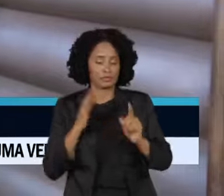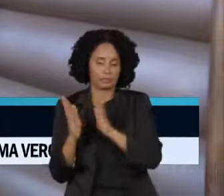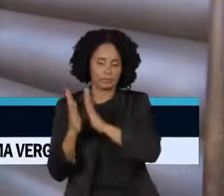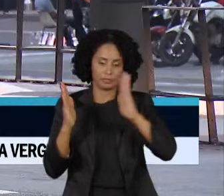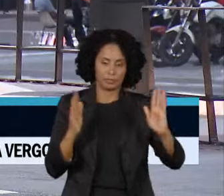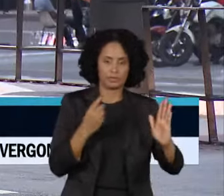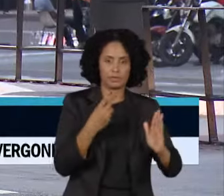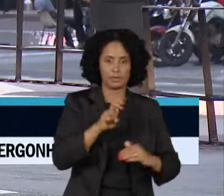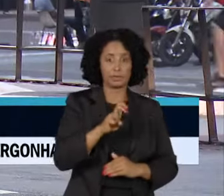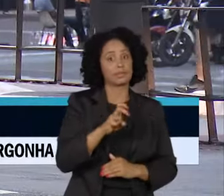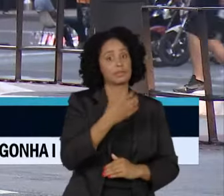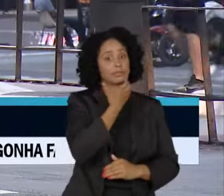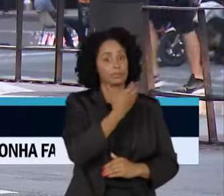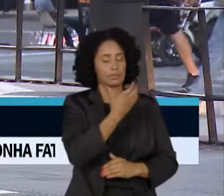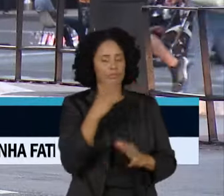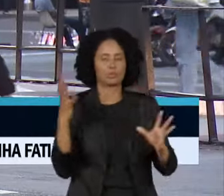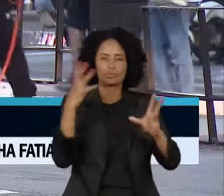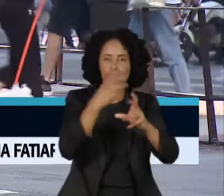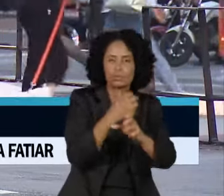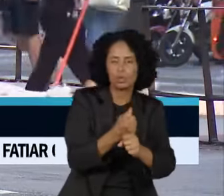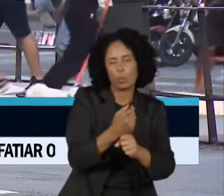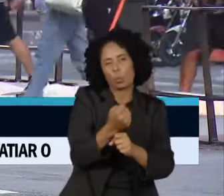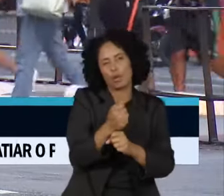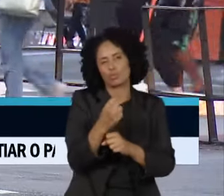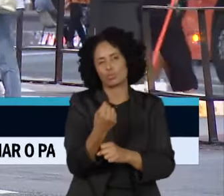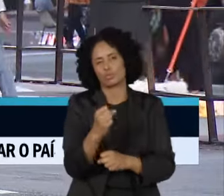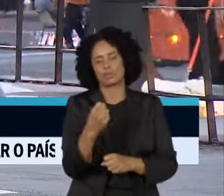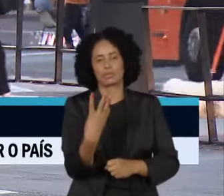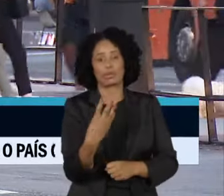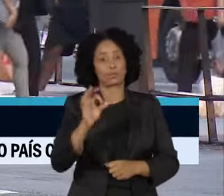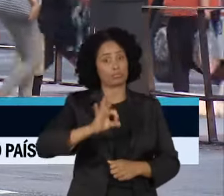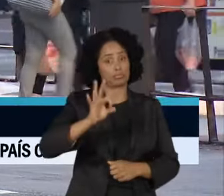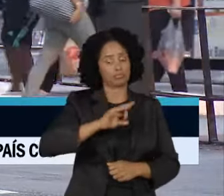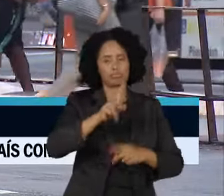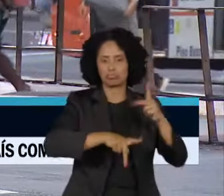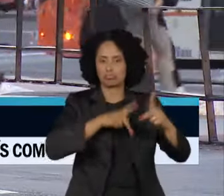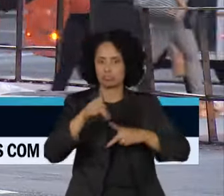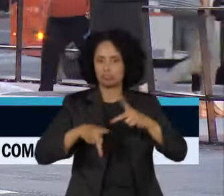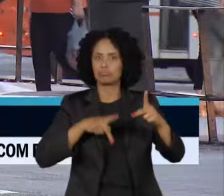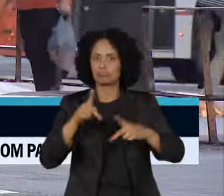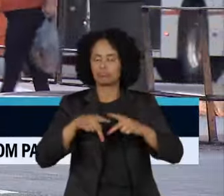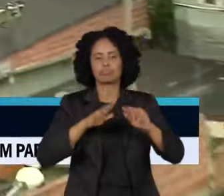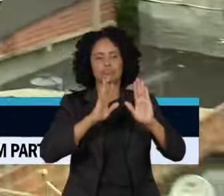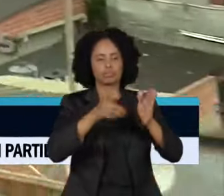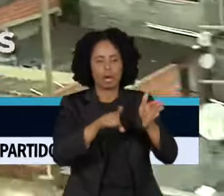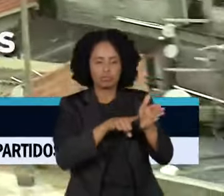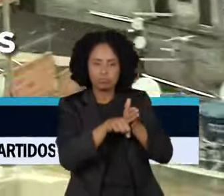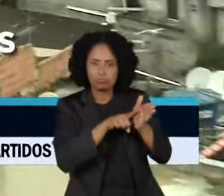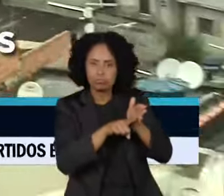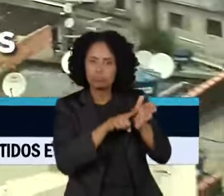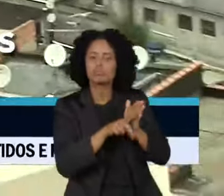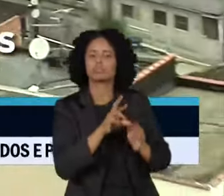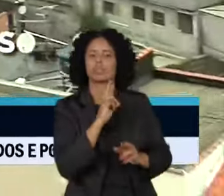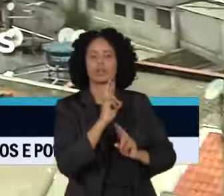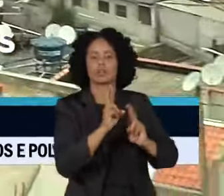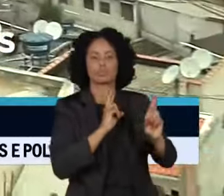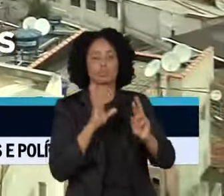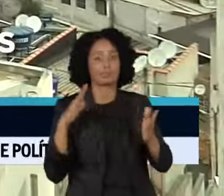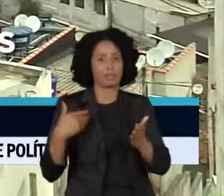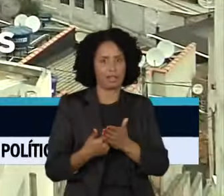de dezembro. No total, quase 84% da população foi recenseada até agora. Mais de